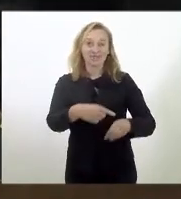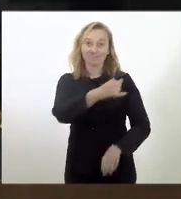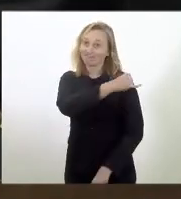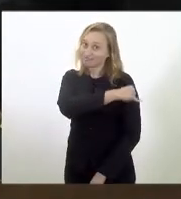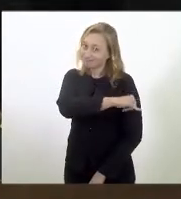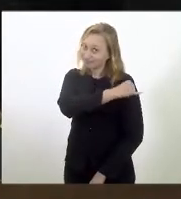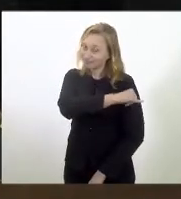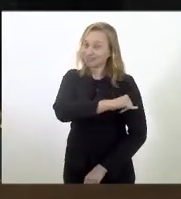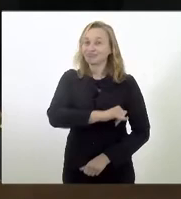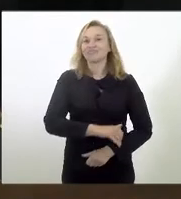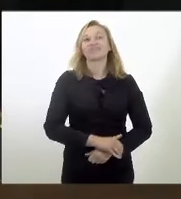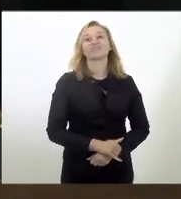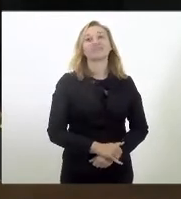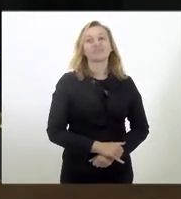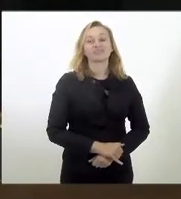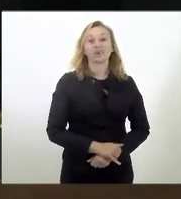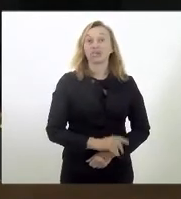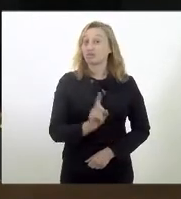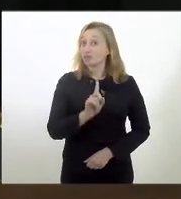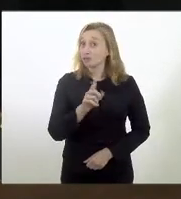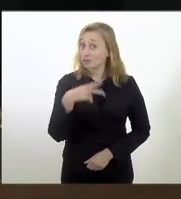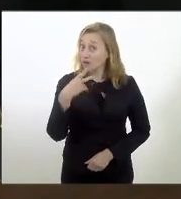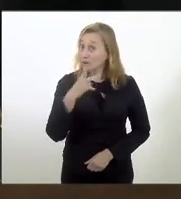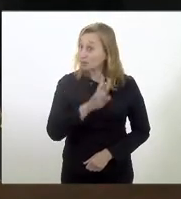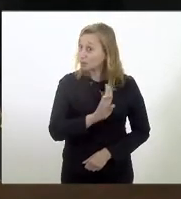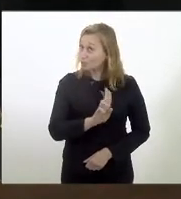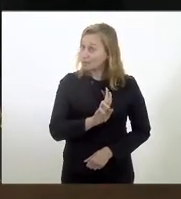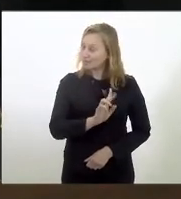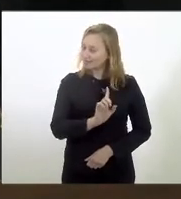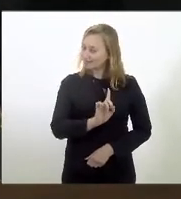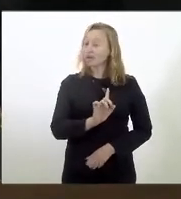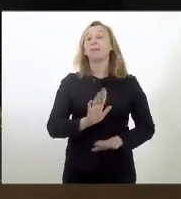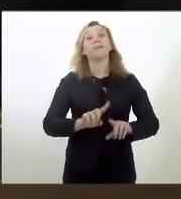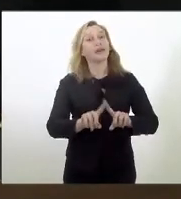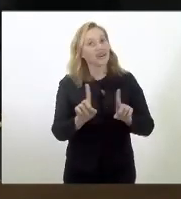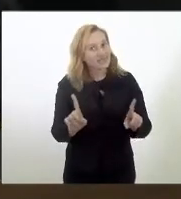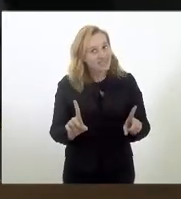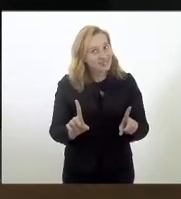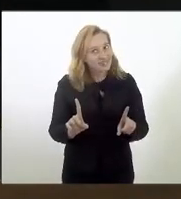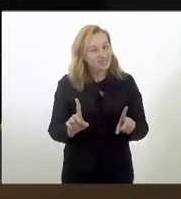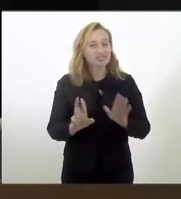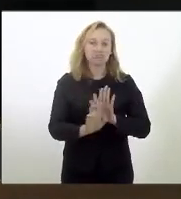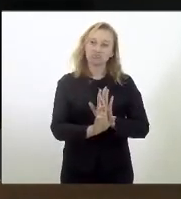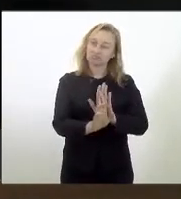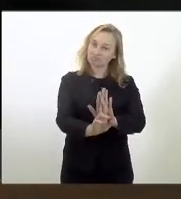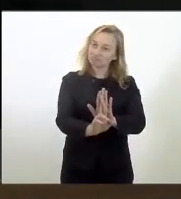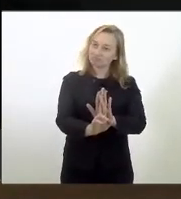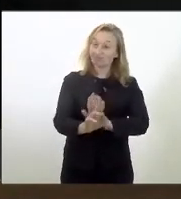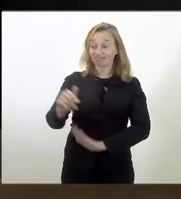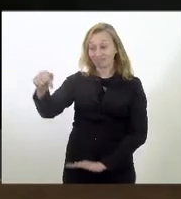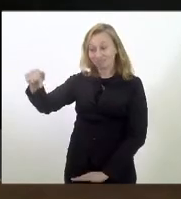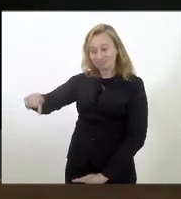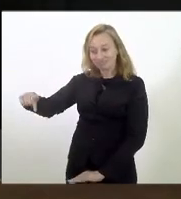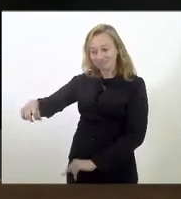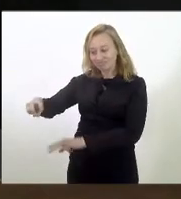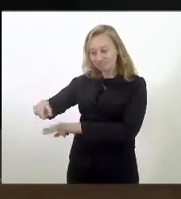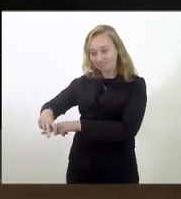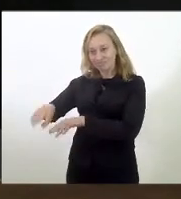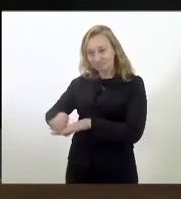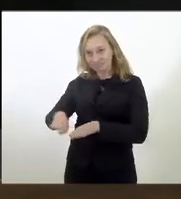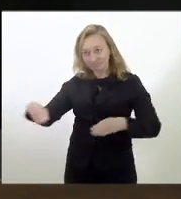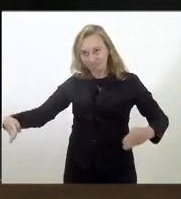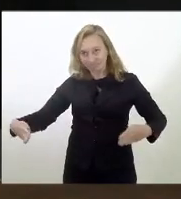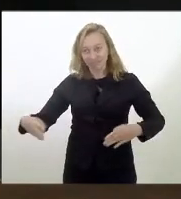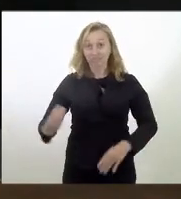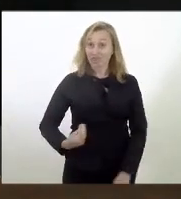Janeiro. Não vou nominá-los, mas estão representados aqui à mesa